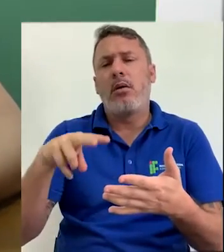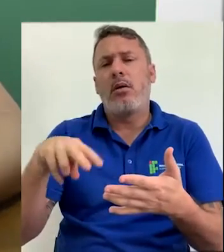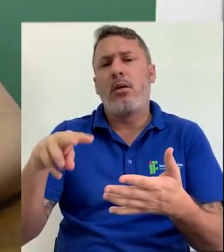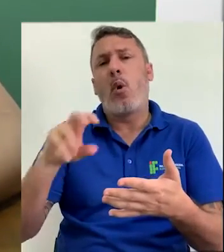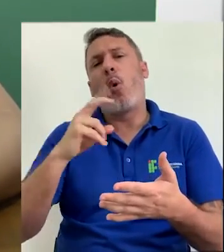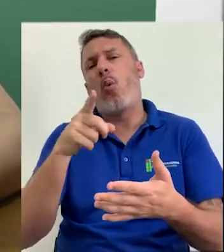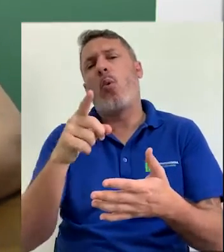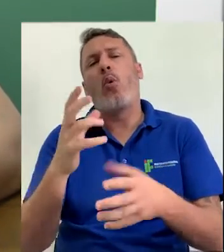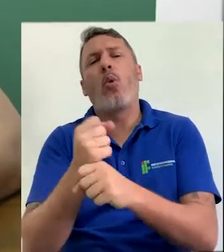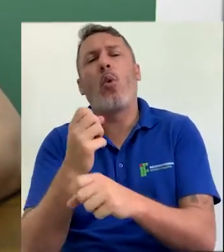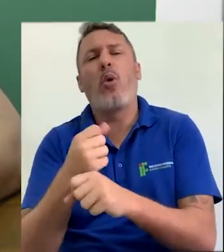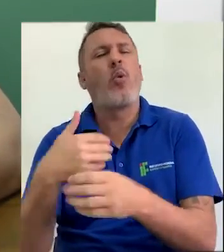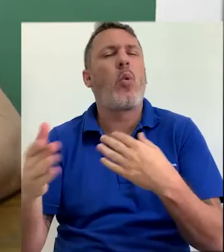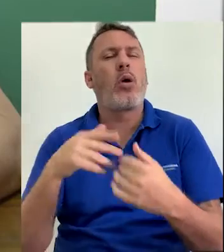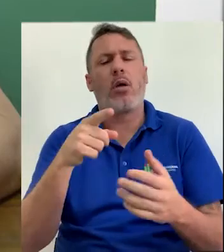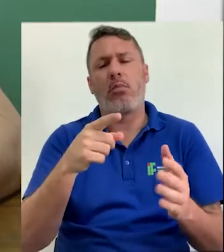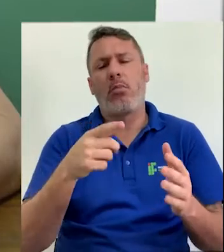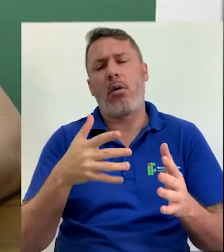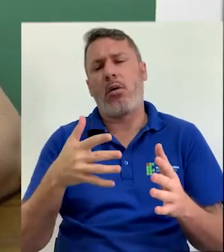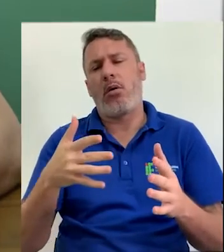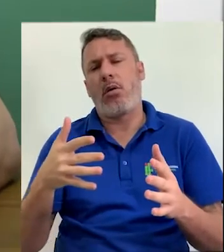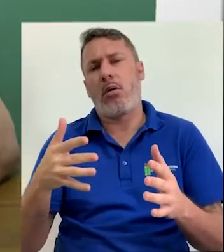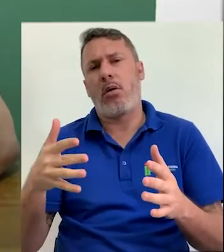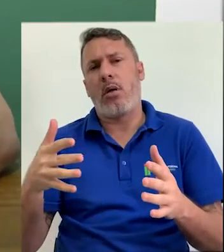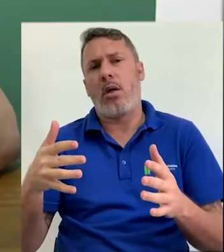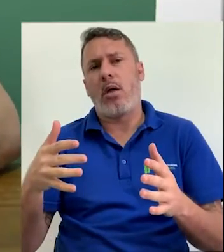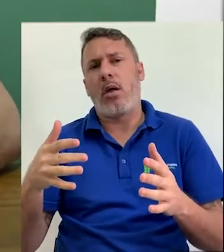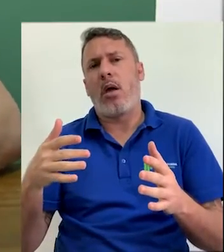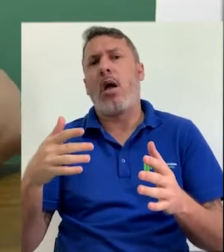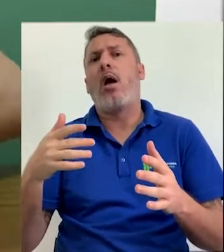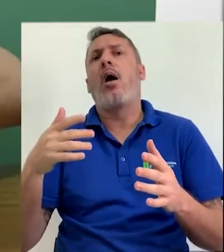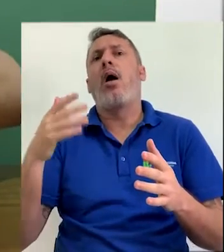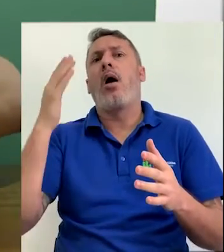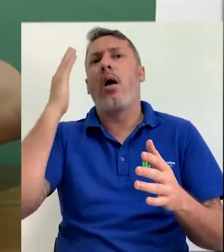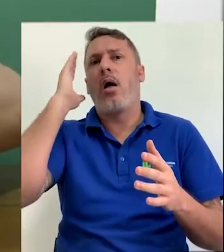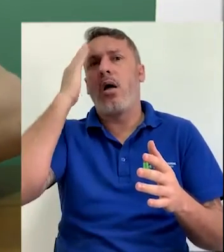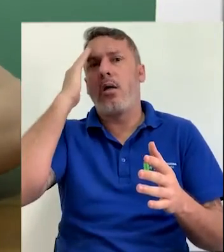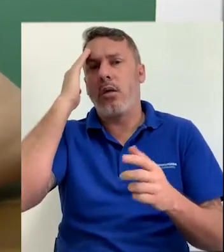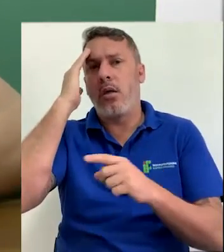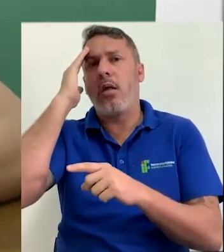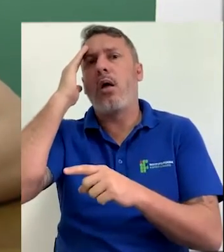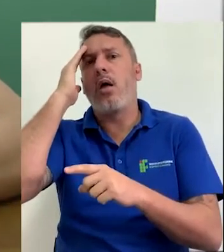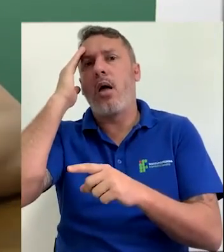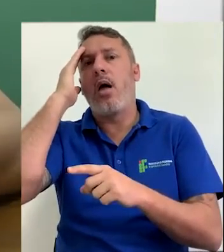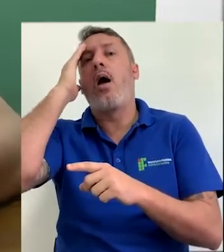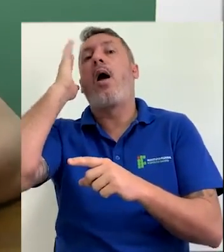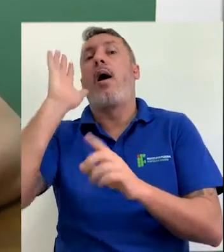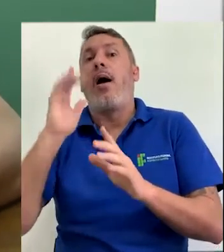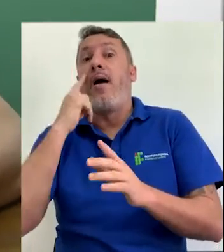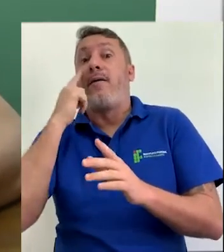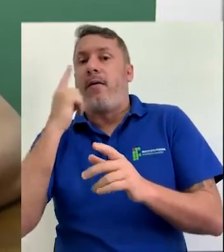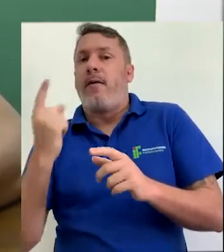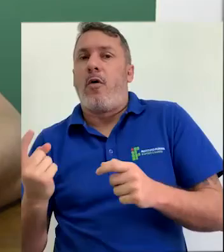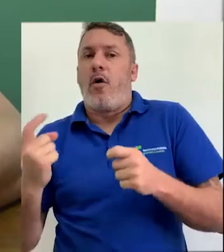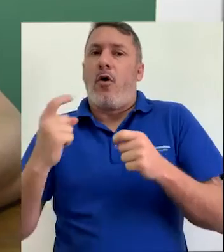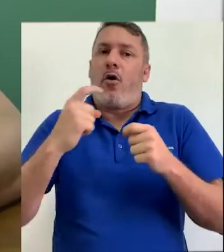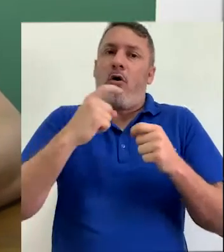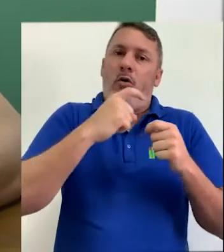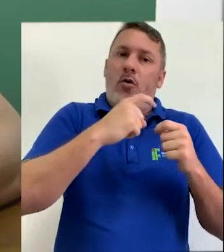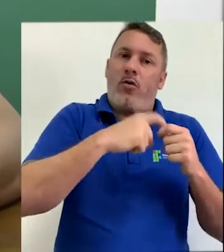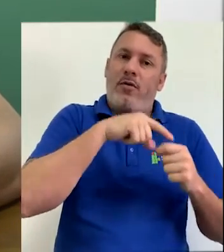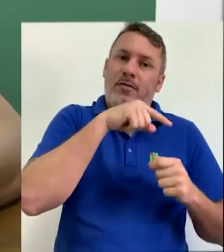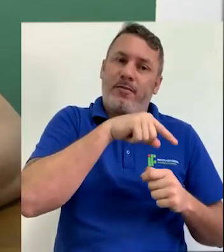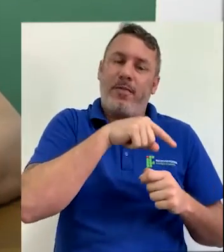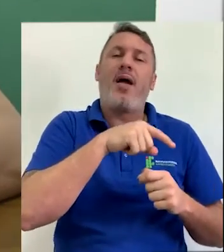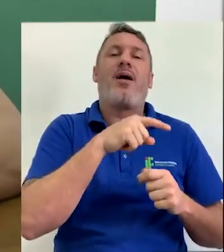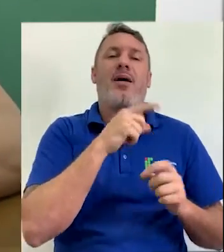do cálculo você estiver entendendo, futuramente você retoma aquela parte ou